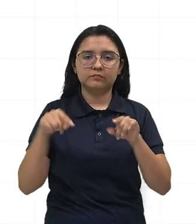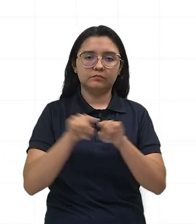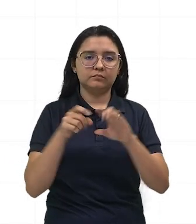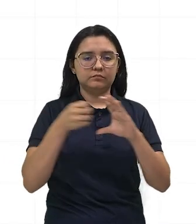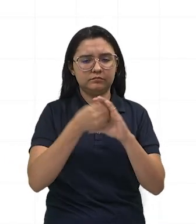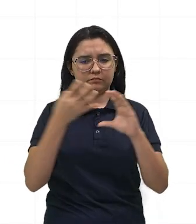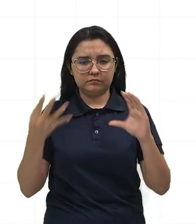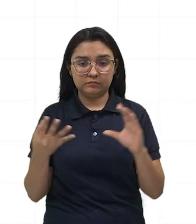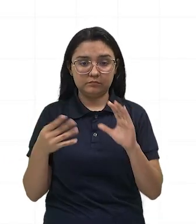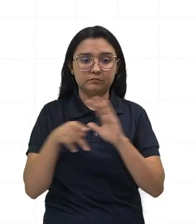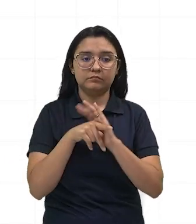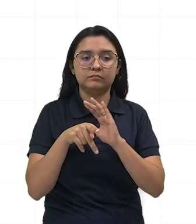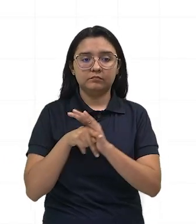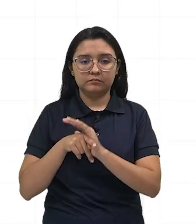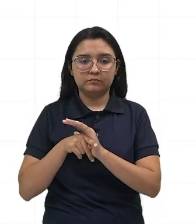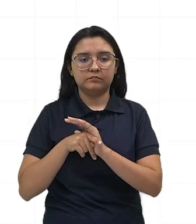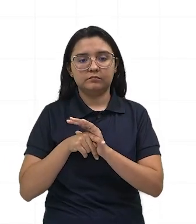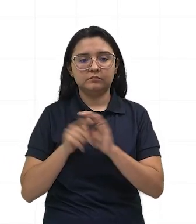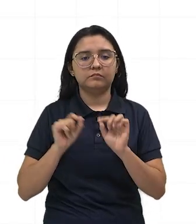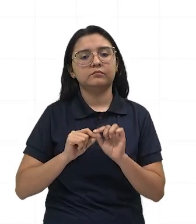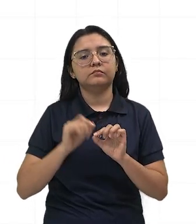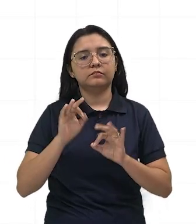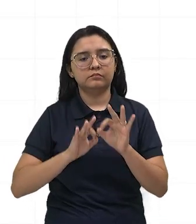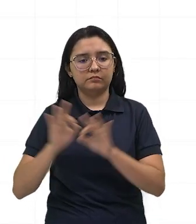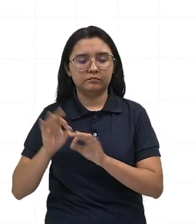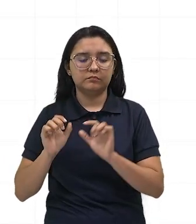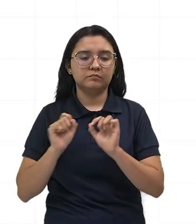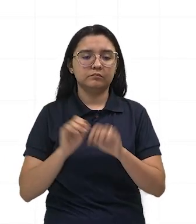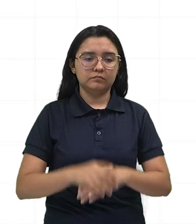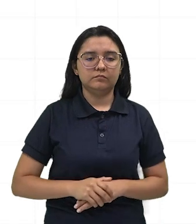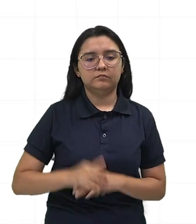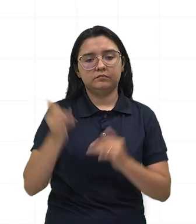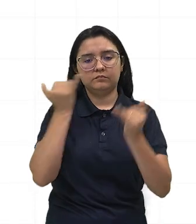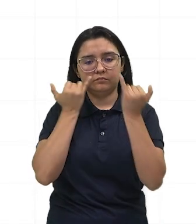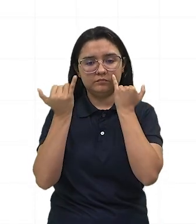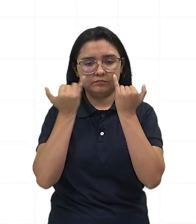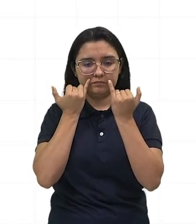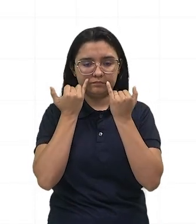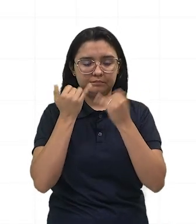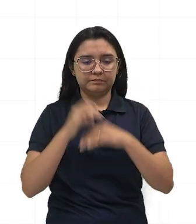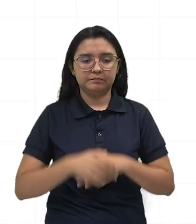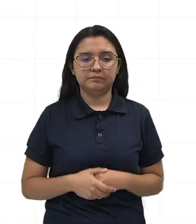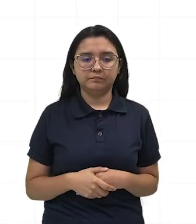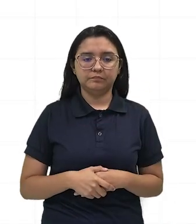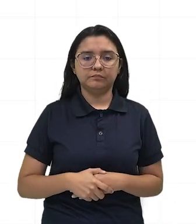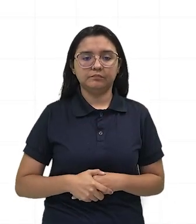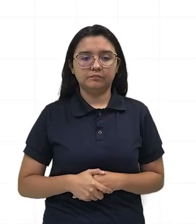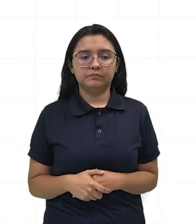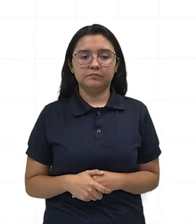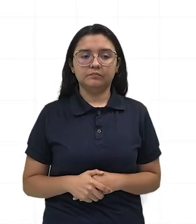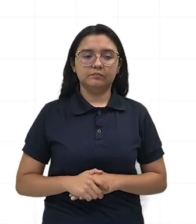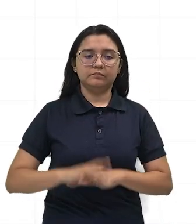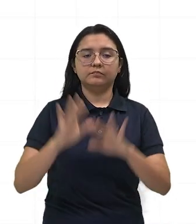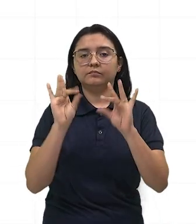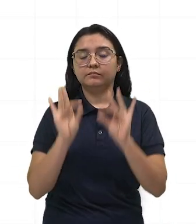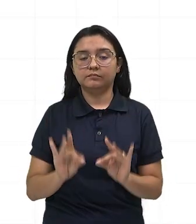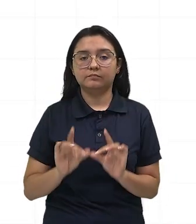constitutivos e adequação para determinado conjunto de dados. Olha o